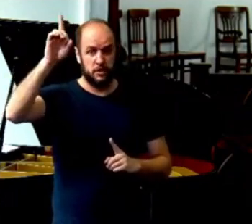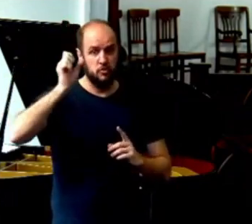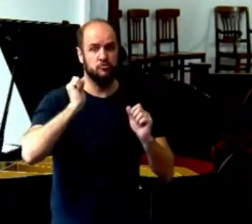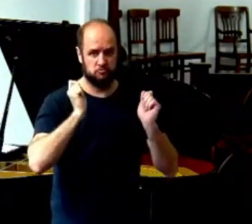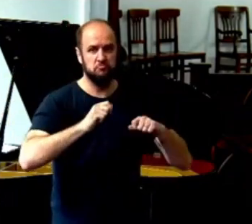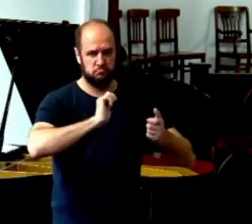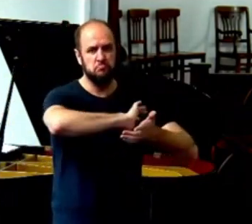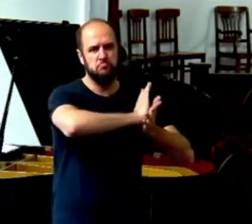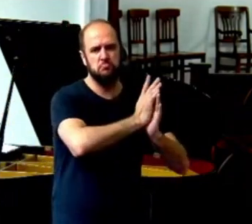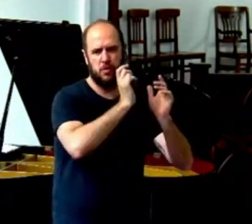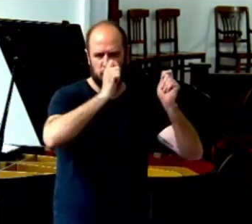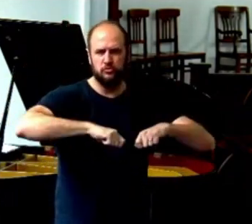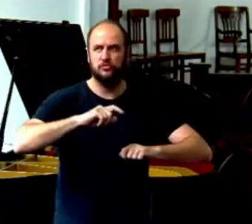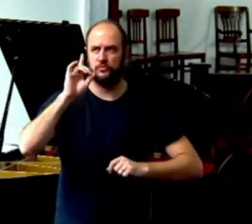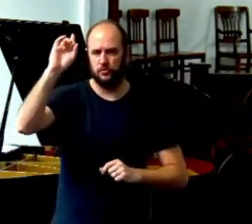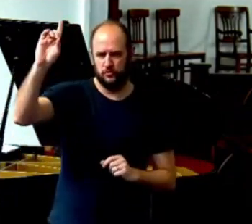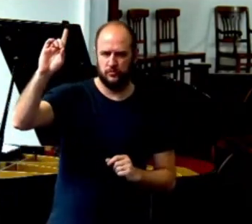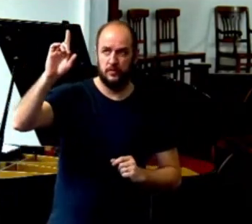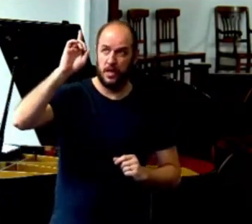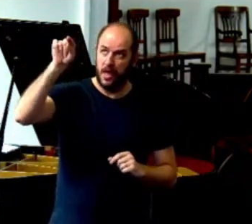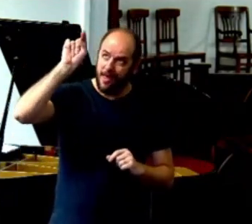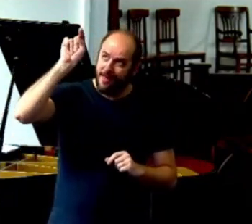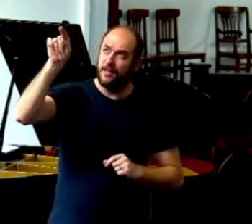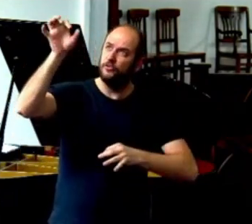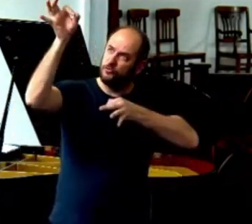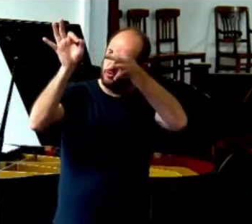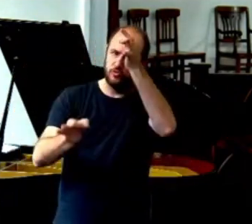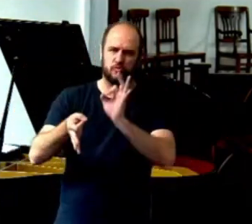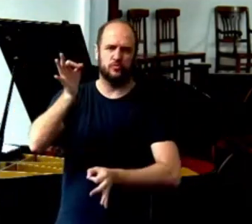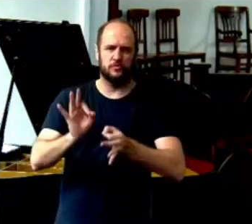um juiz supremo sobre a face da terra.